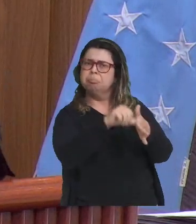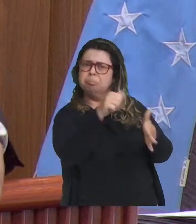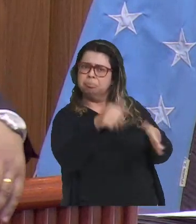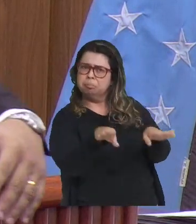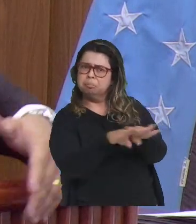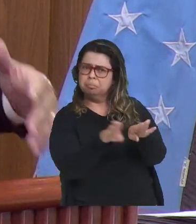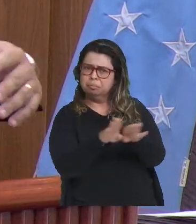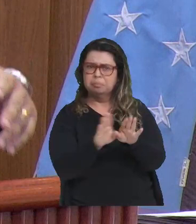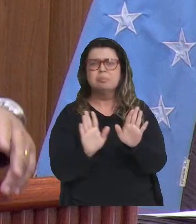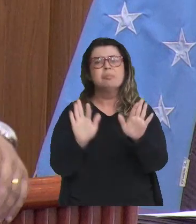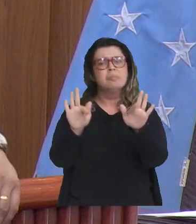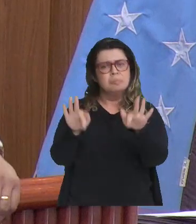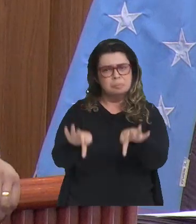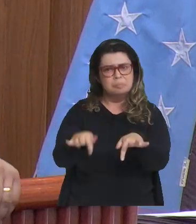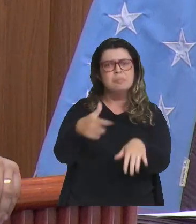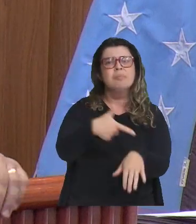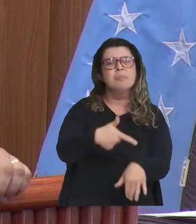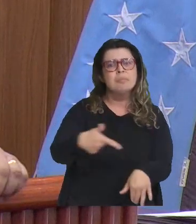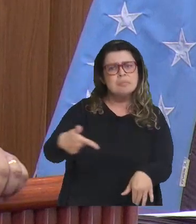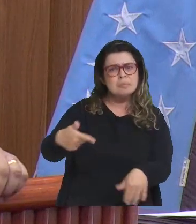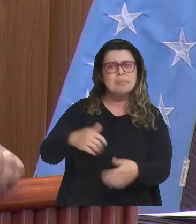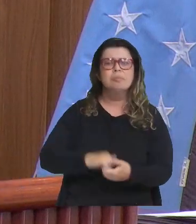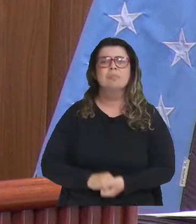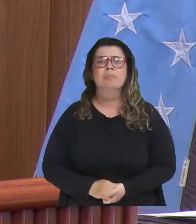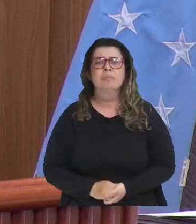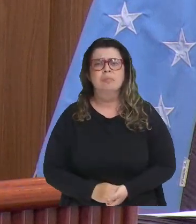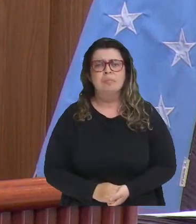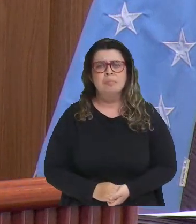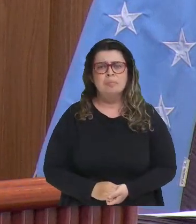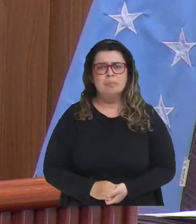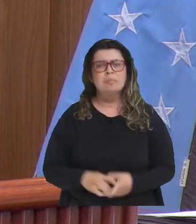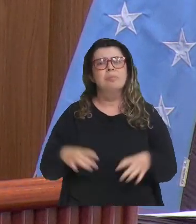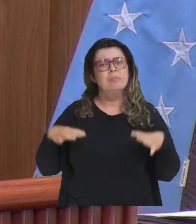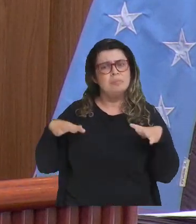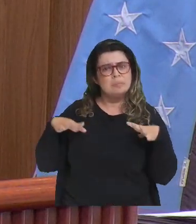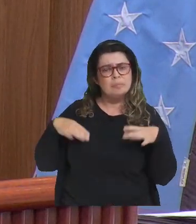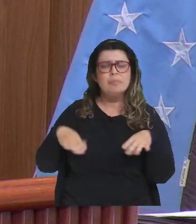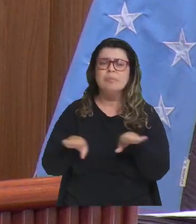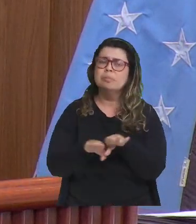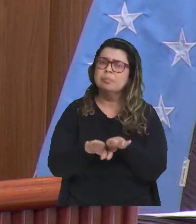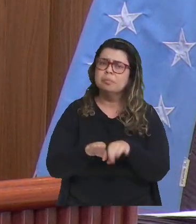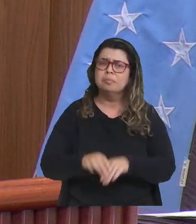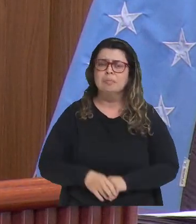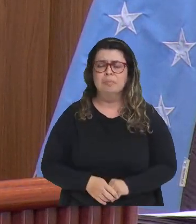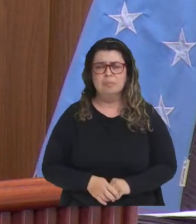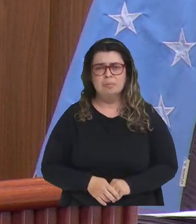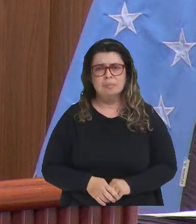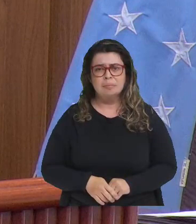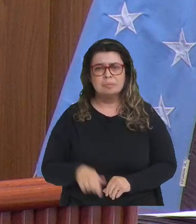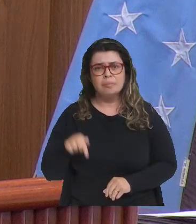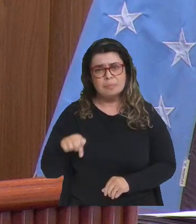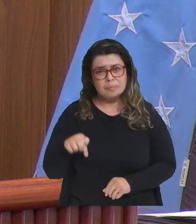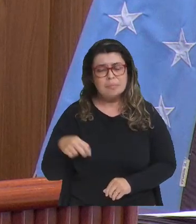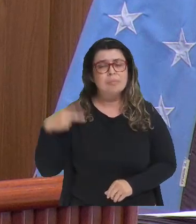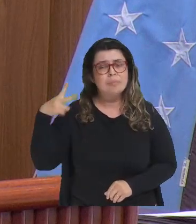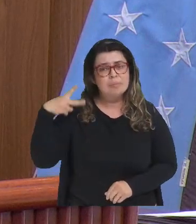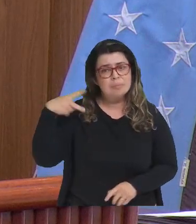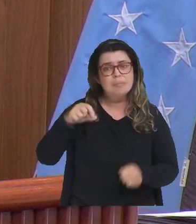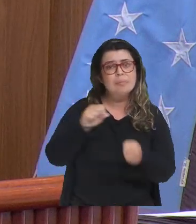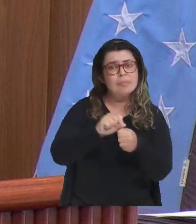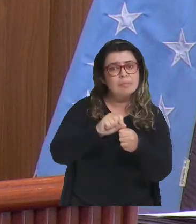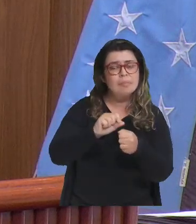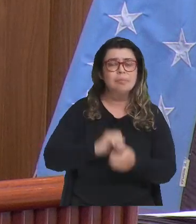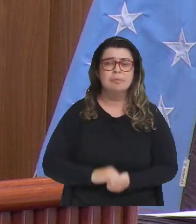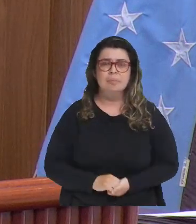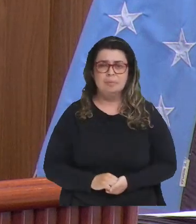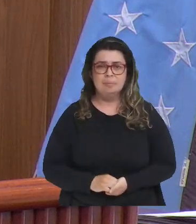hora, muitas vezes muito cedo, não é? Em feriados, atendemos a população. Não é? Esse é o trabalho parlamentar, porque a gente é eleito, e no momento